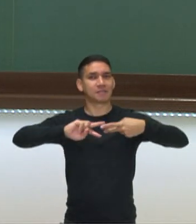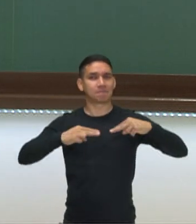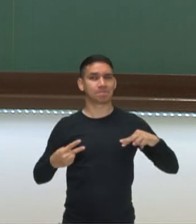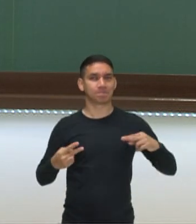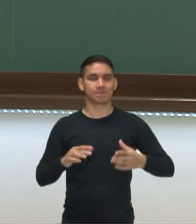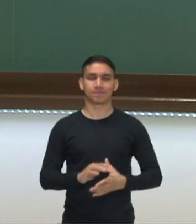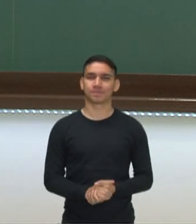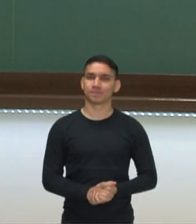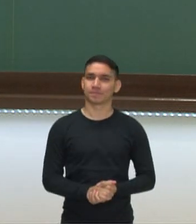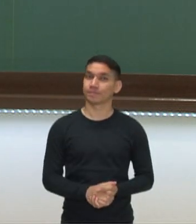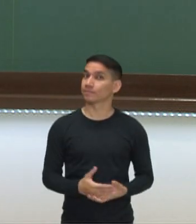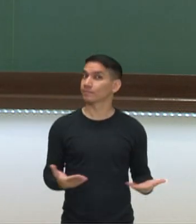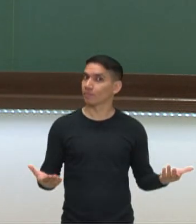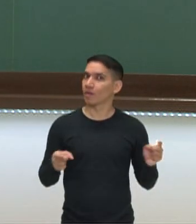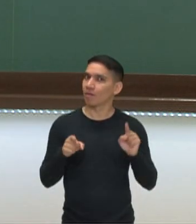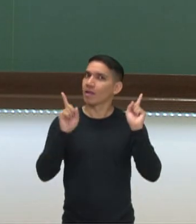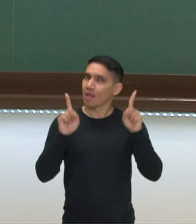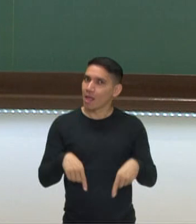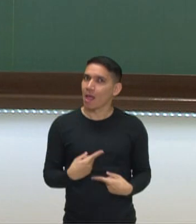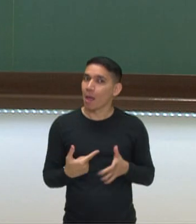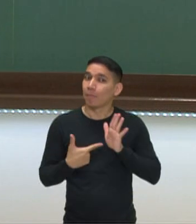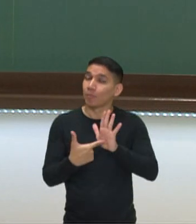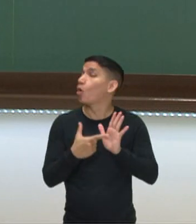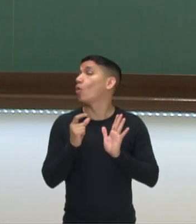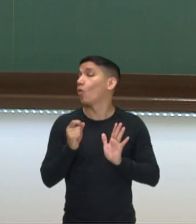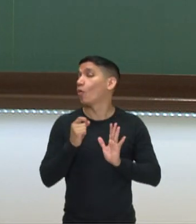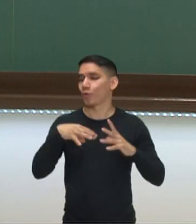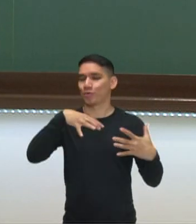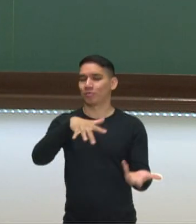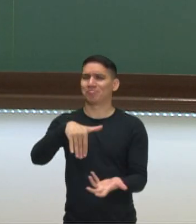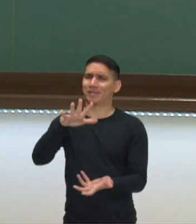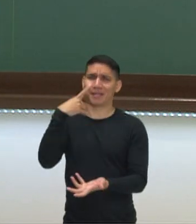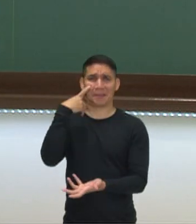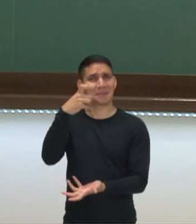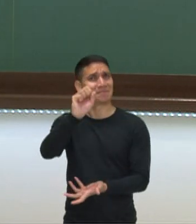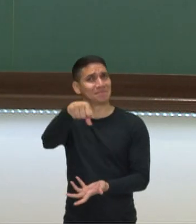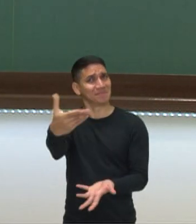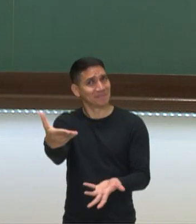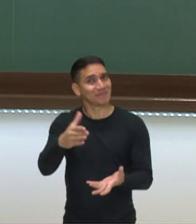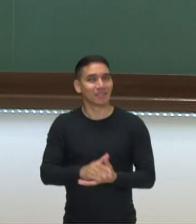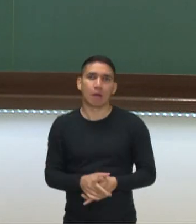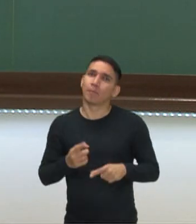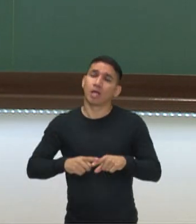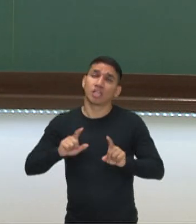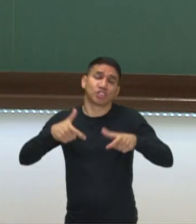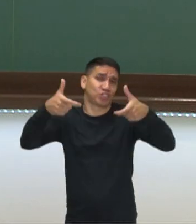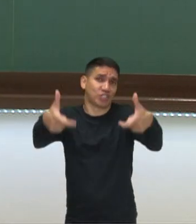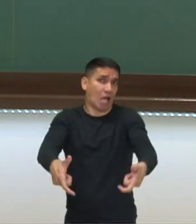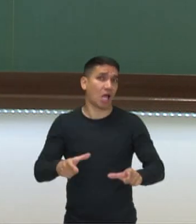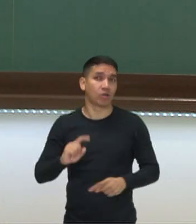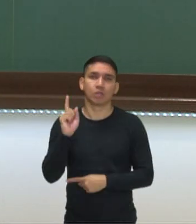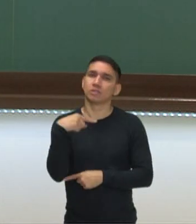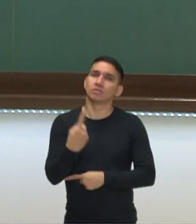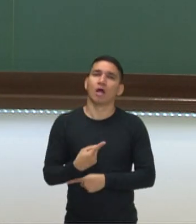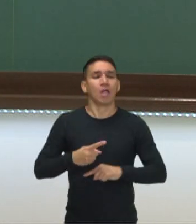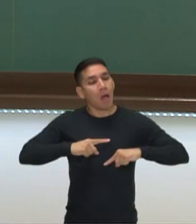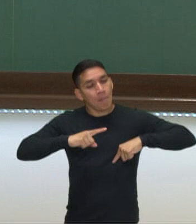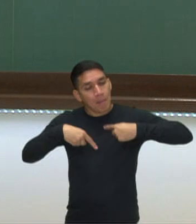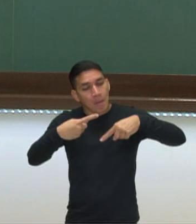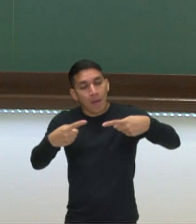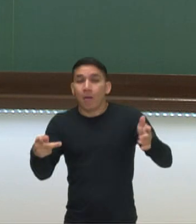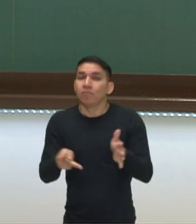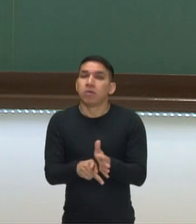genética. Então isso torna o mundo muito mais interessante, não é mesmo? Porque seria muito chato se a nossa reprodução